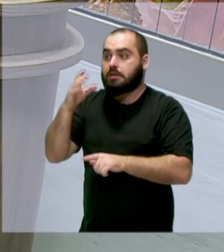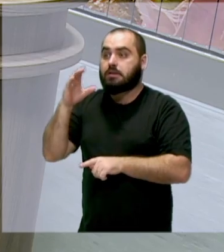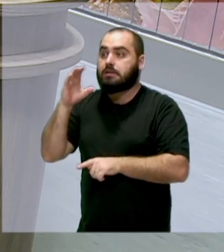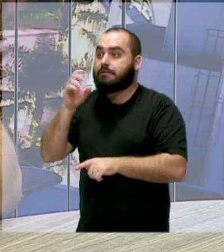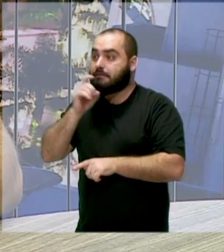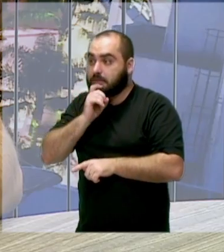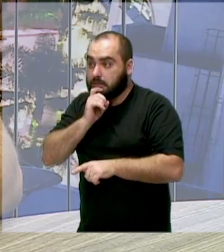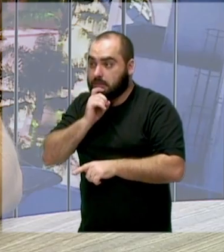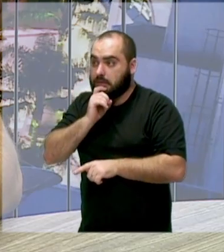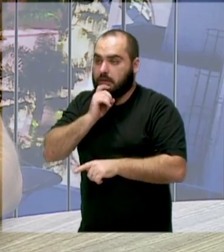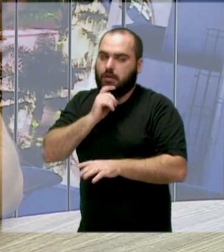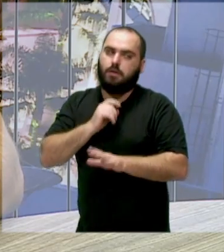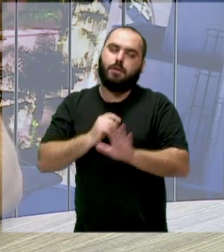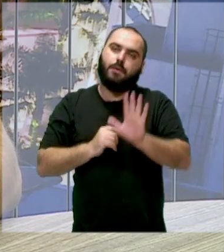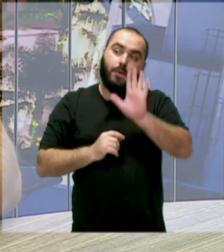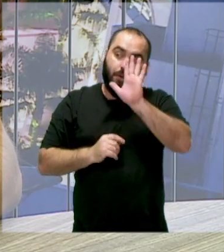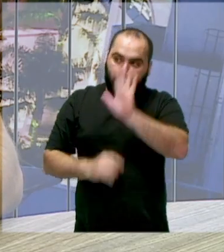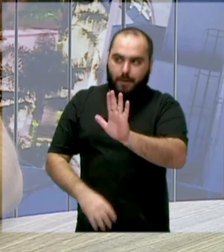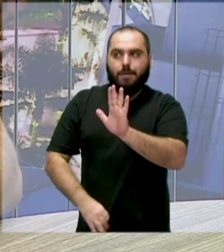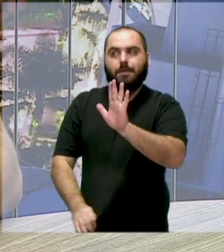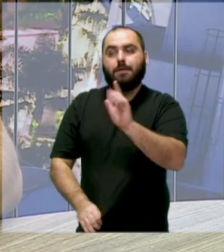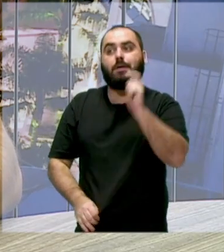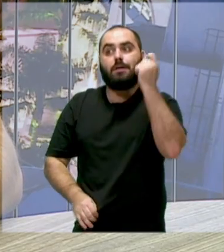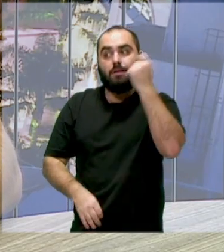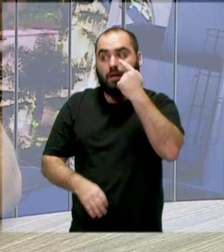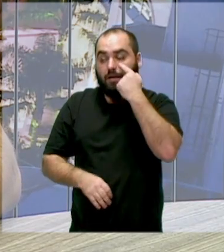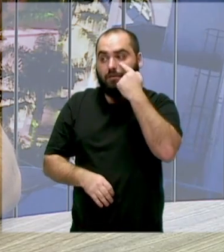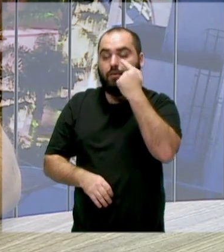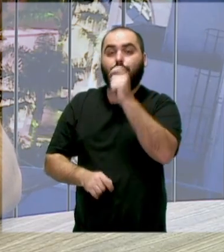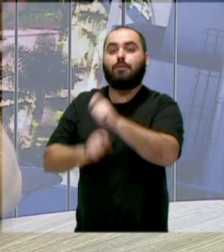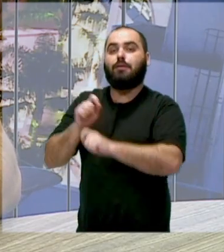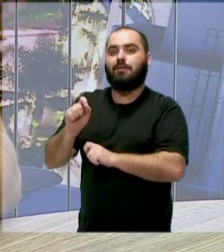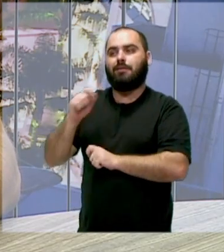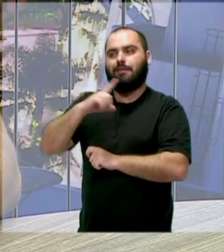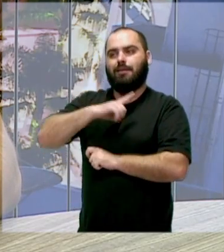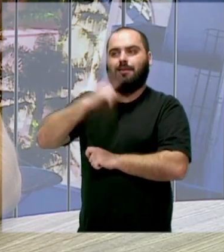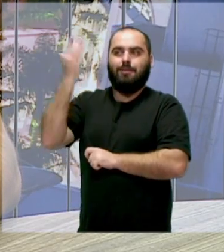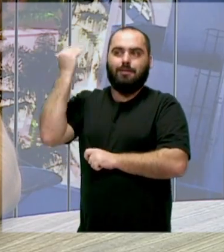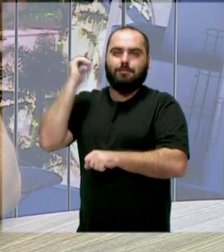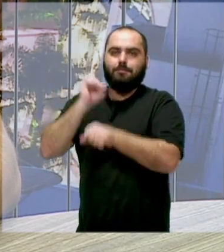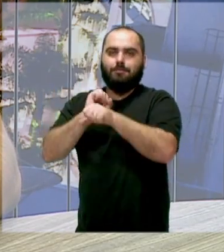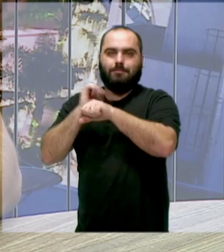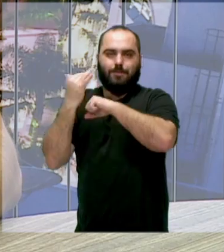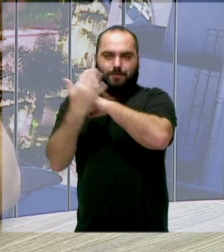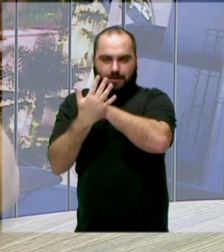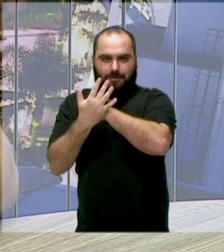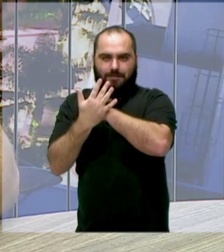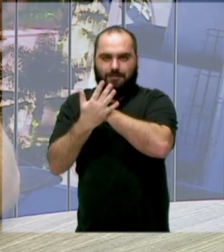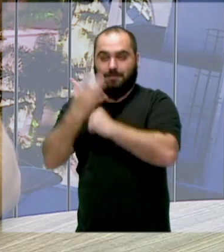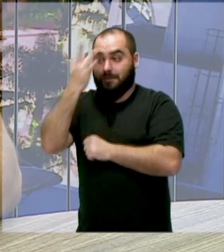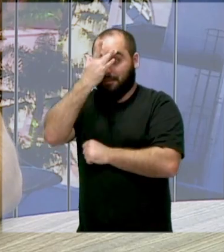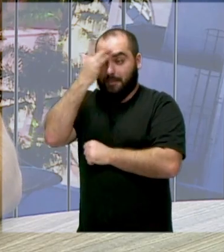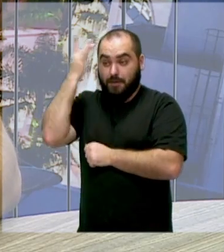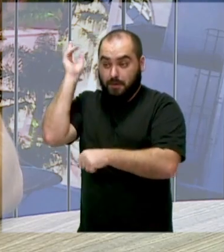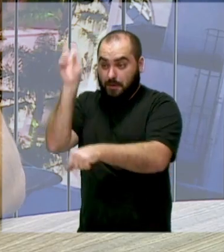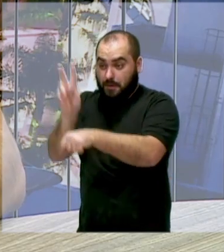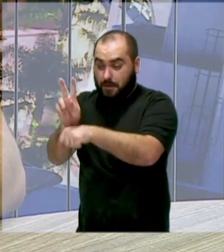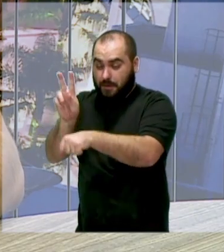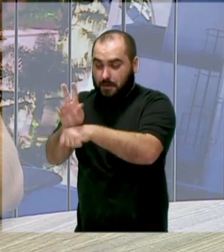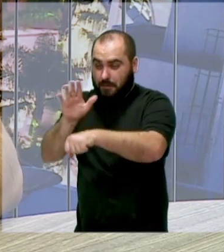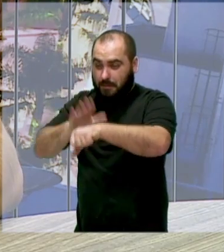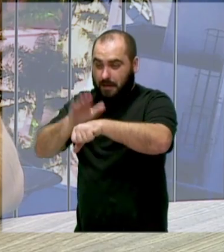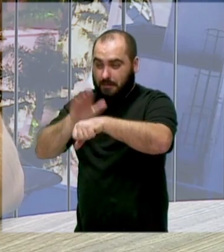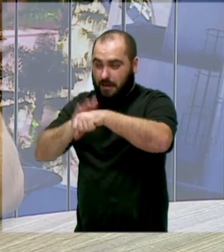Covid. Então as pessoas centralizaram muitas questões de prevenção, de isolamento social no início,